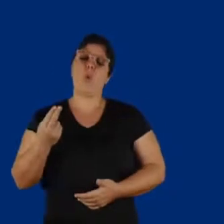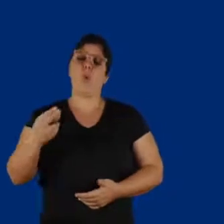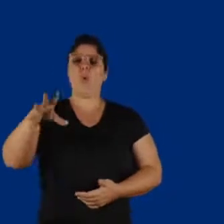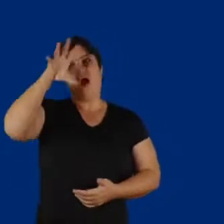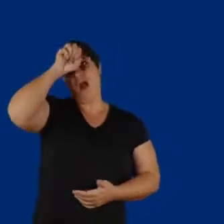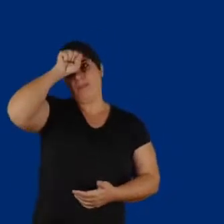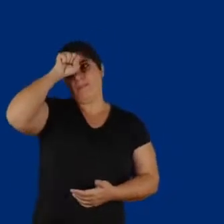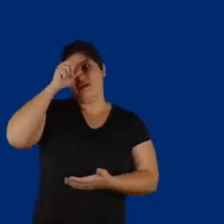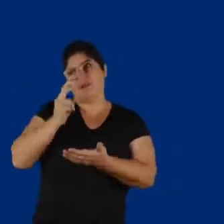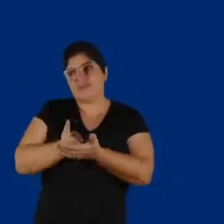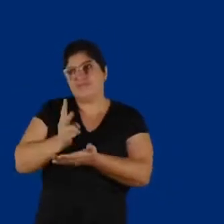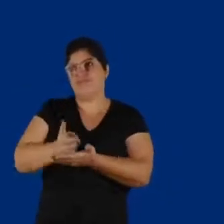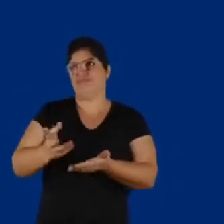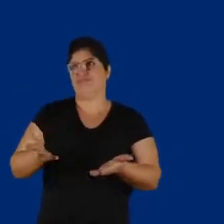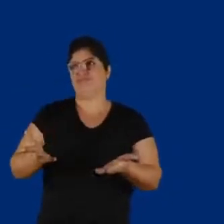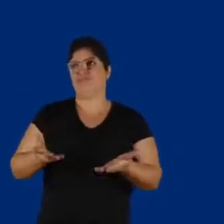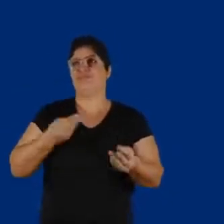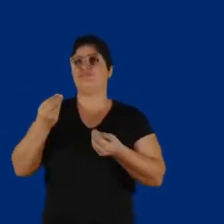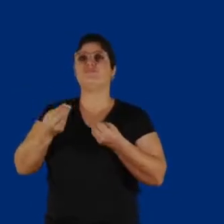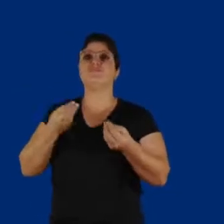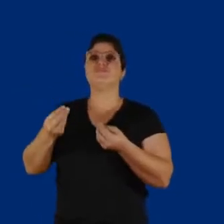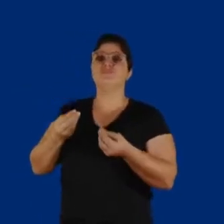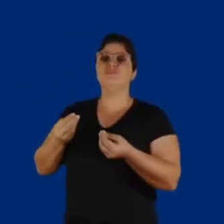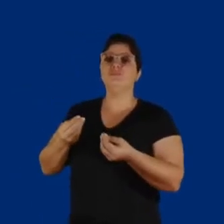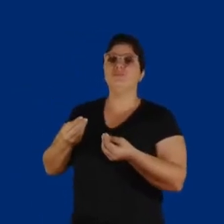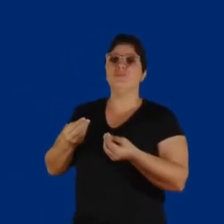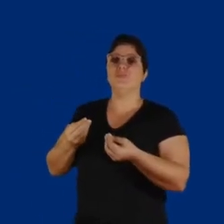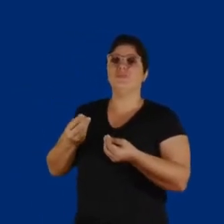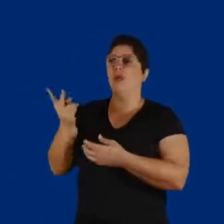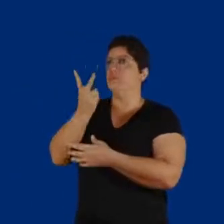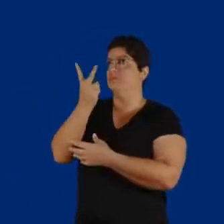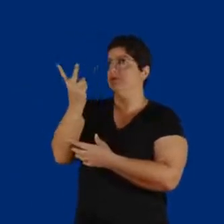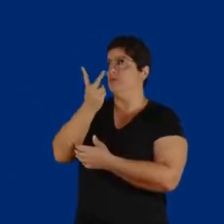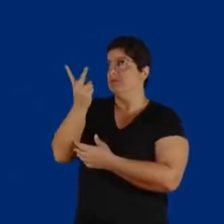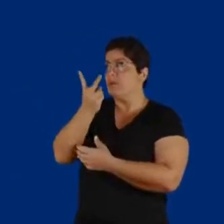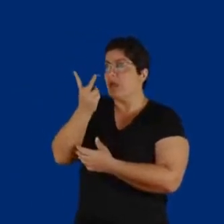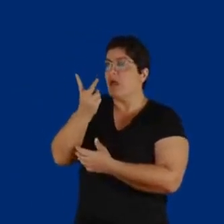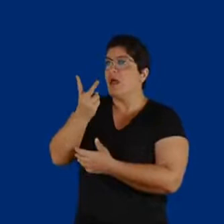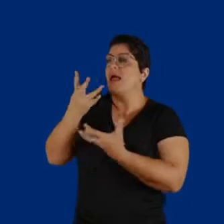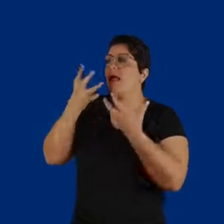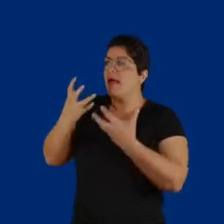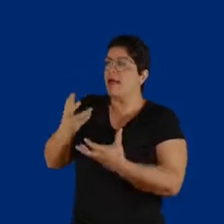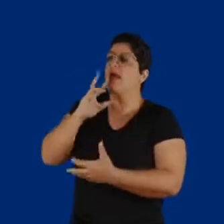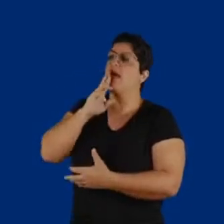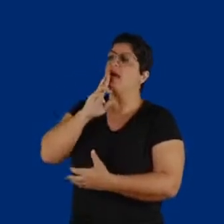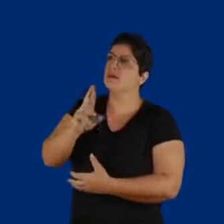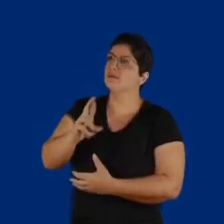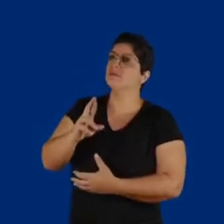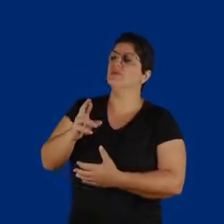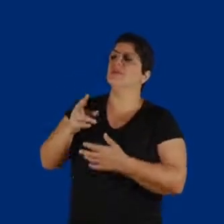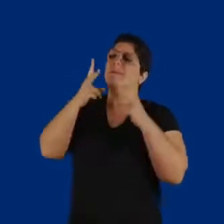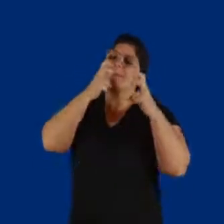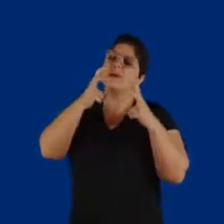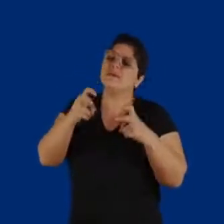para o Vitor e também para a Jesuit, né, para saber quais as percepções que vocês têm desse contexto